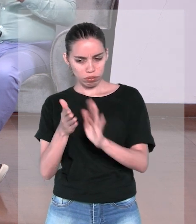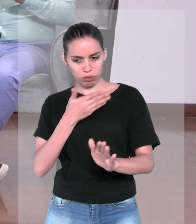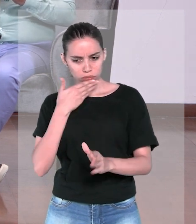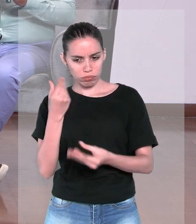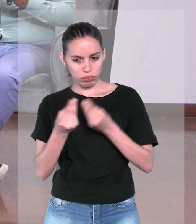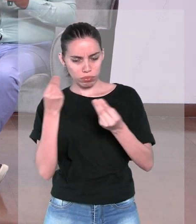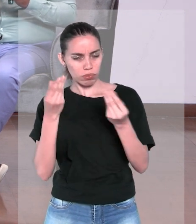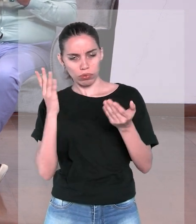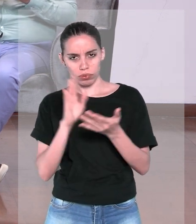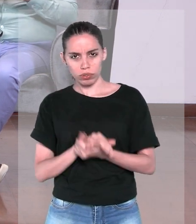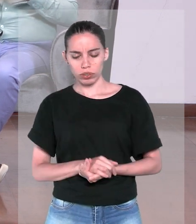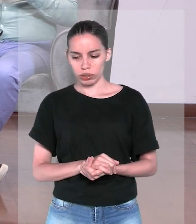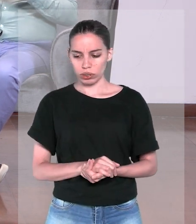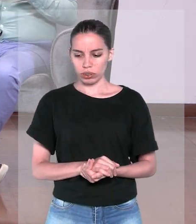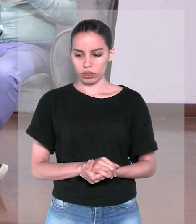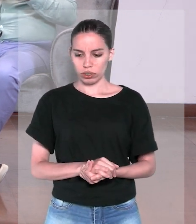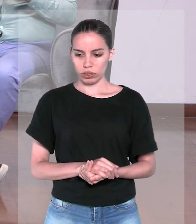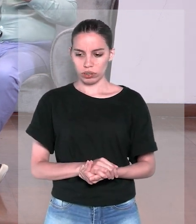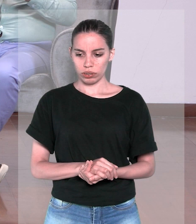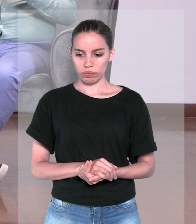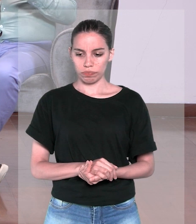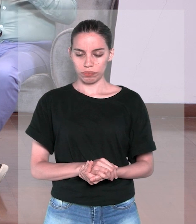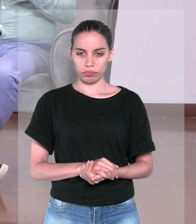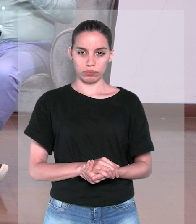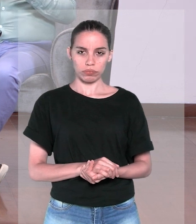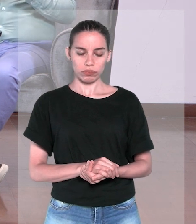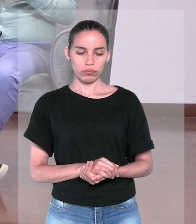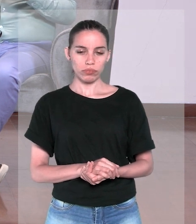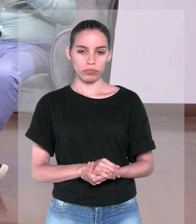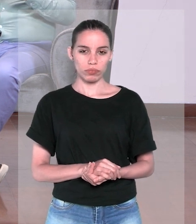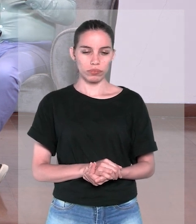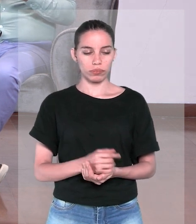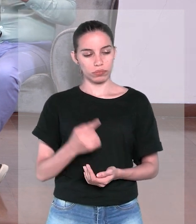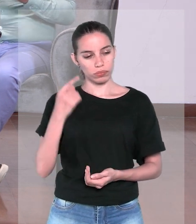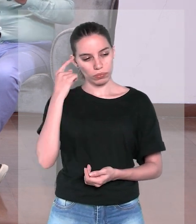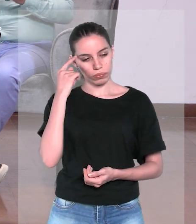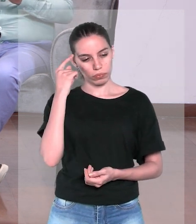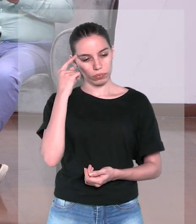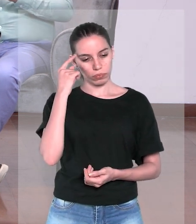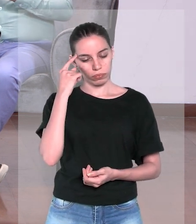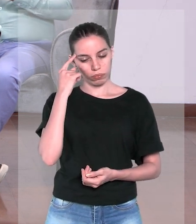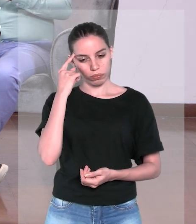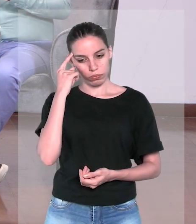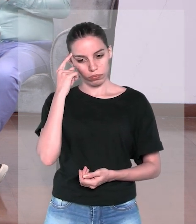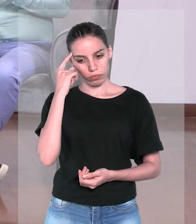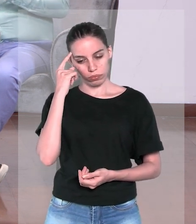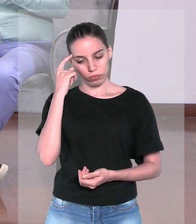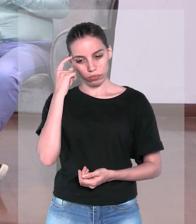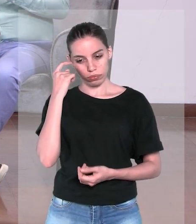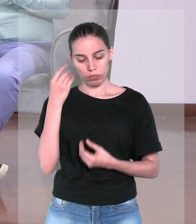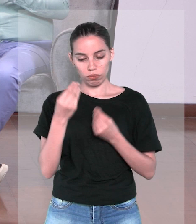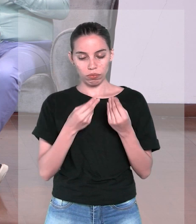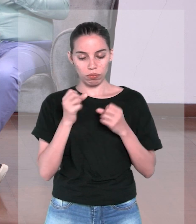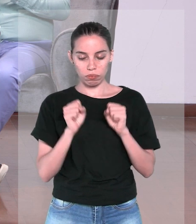a competição exacerbada, competição consigo mesmo, consigo mesma. Então,